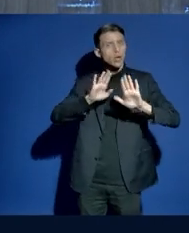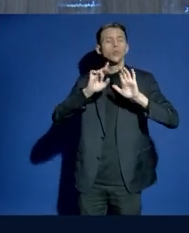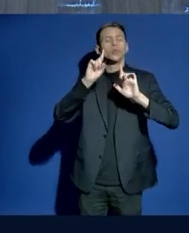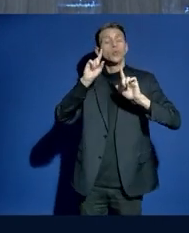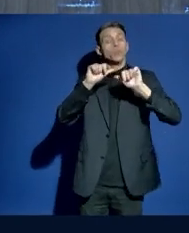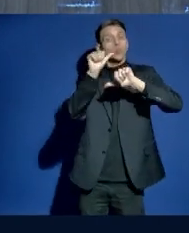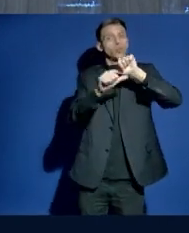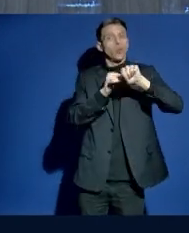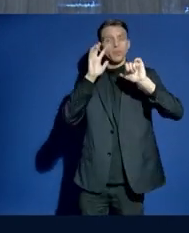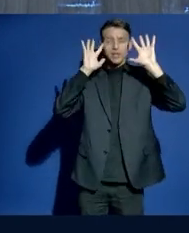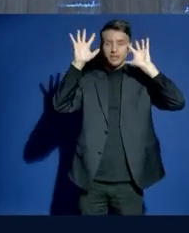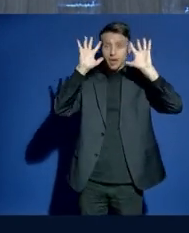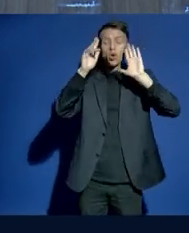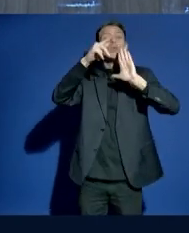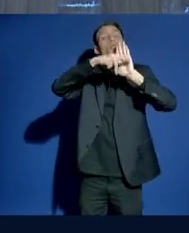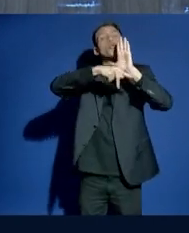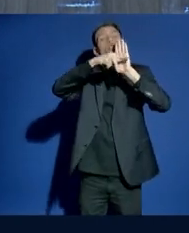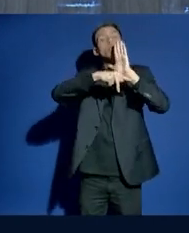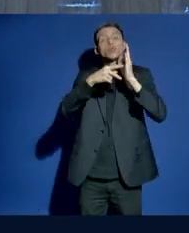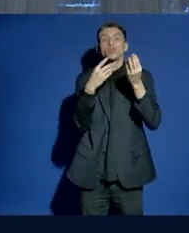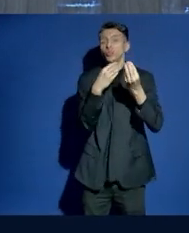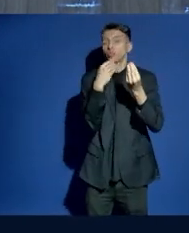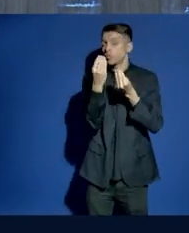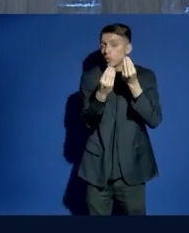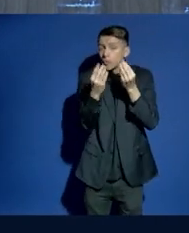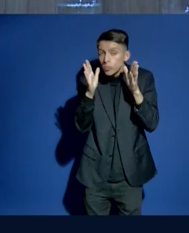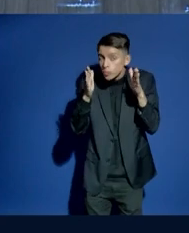tratar aquele projeto como um projeto específico